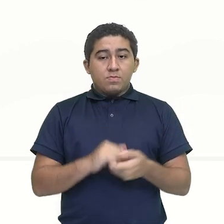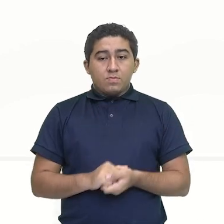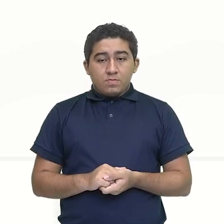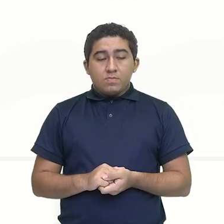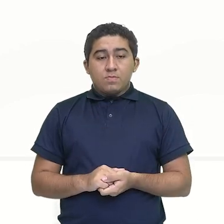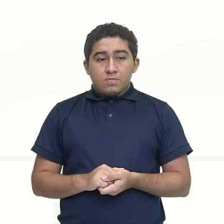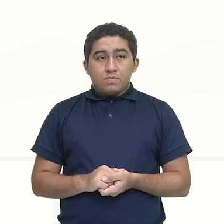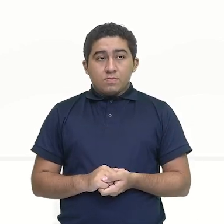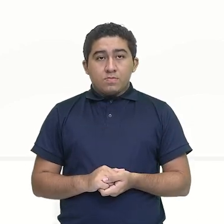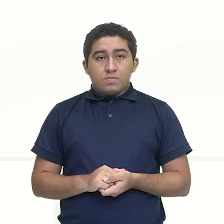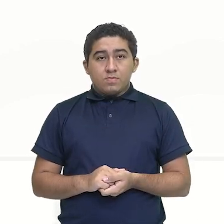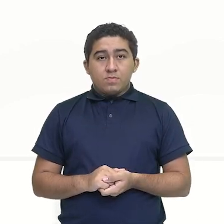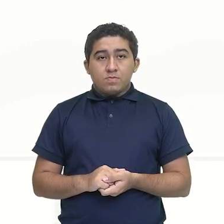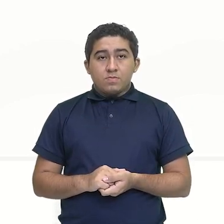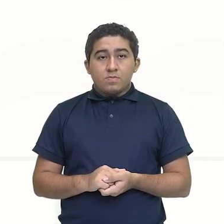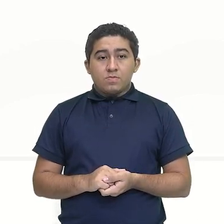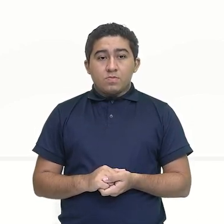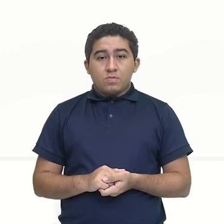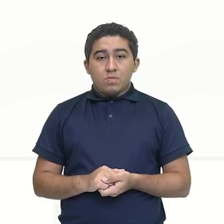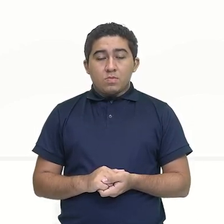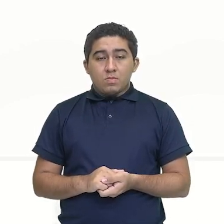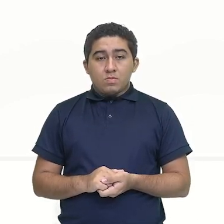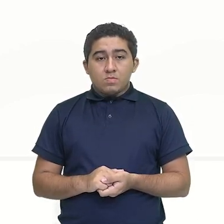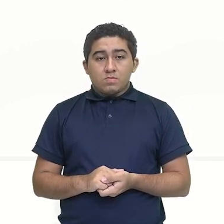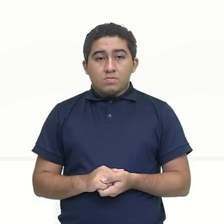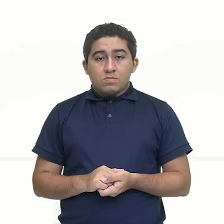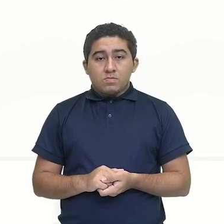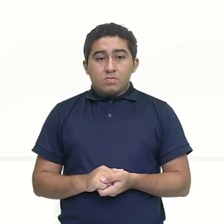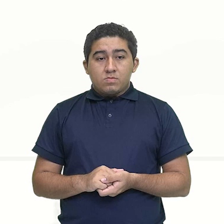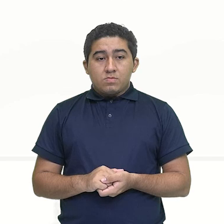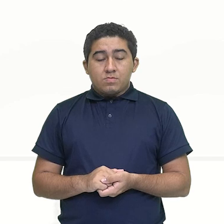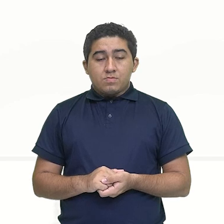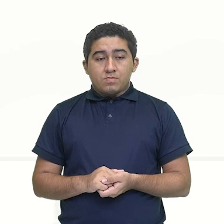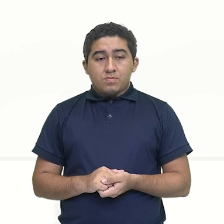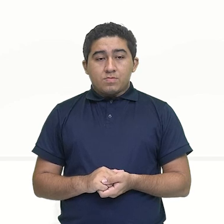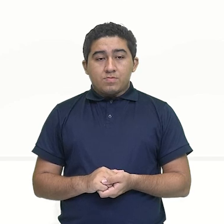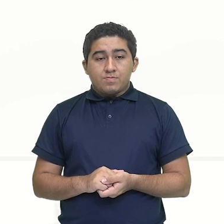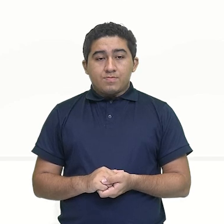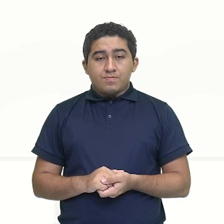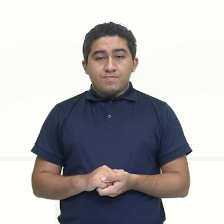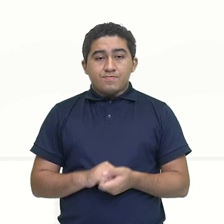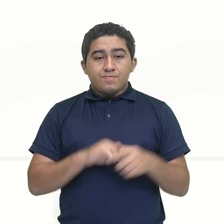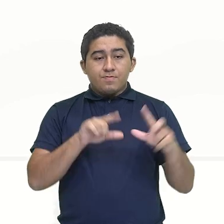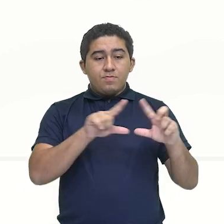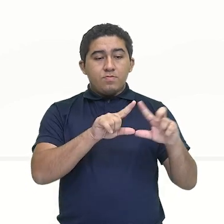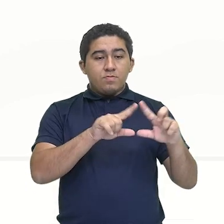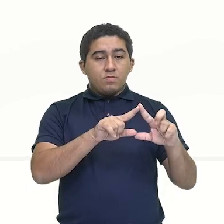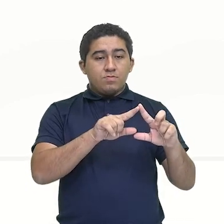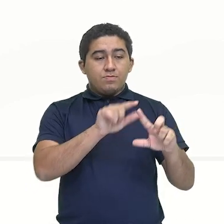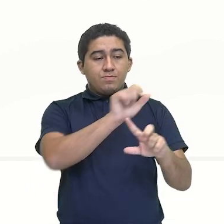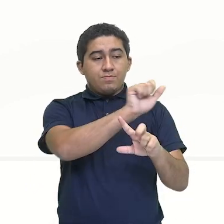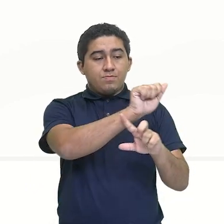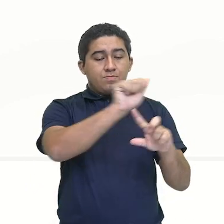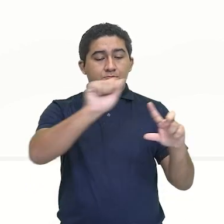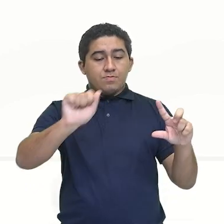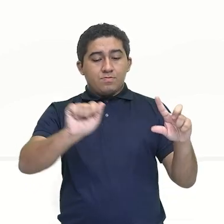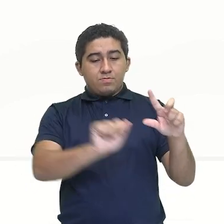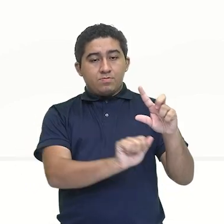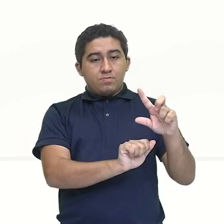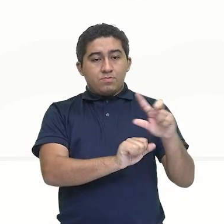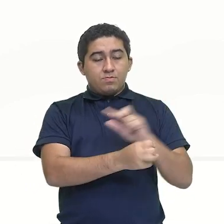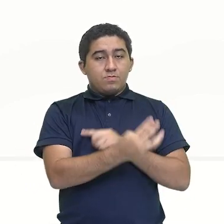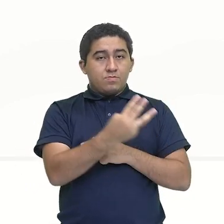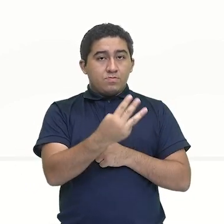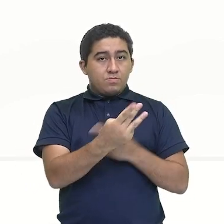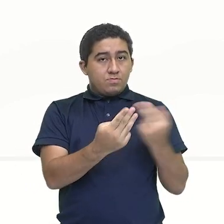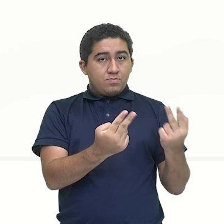tá? Vamos chamar aqui de medida A, como os 3 são iguais, chamando